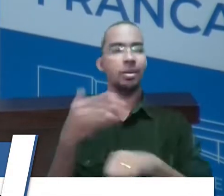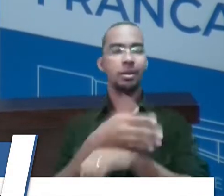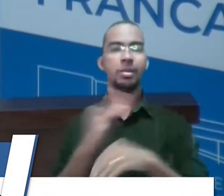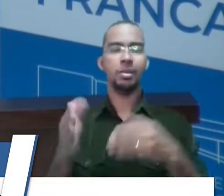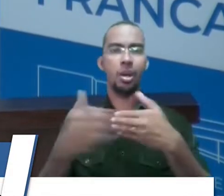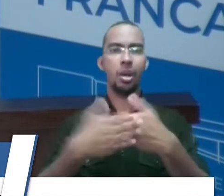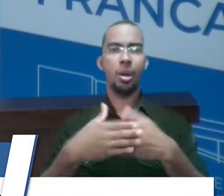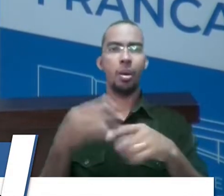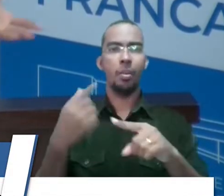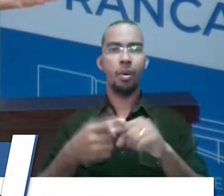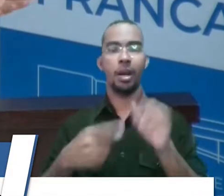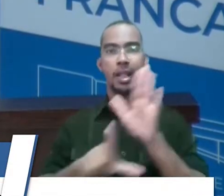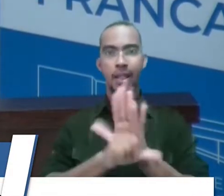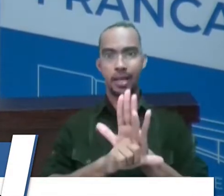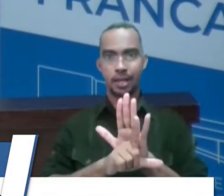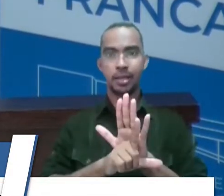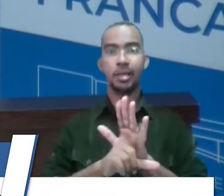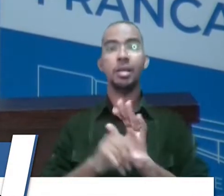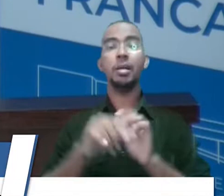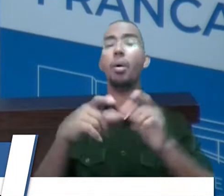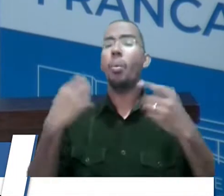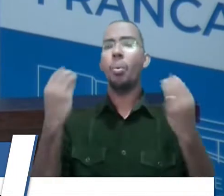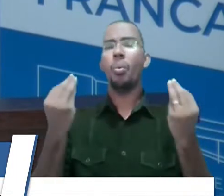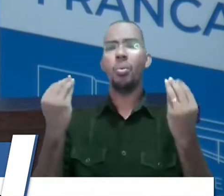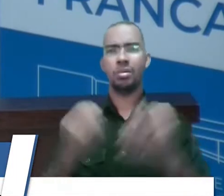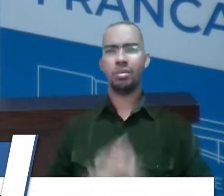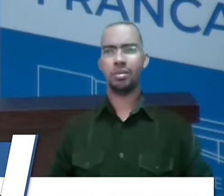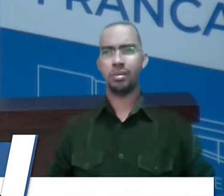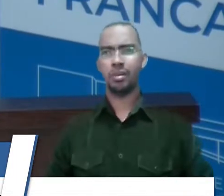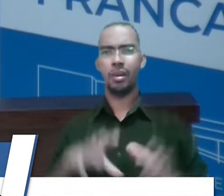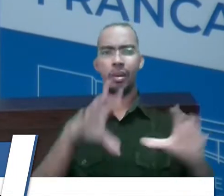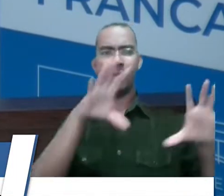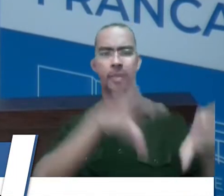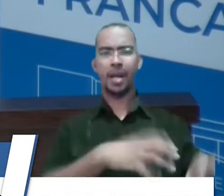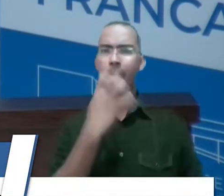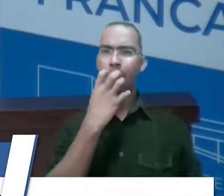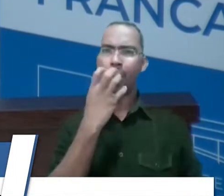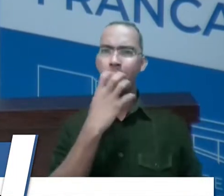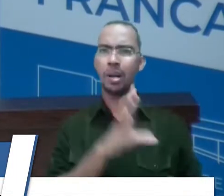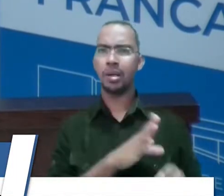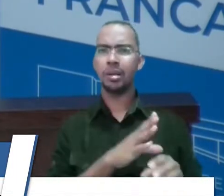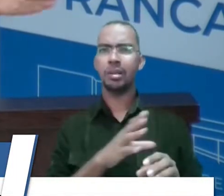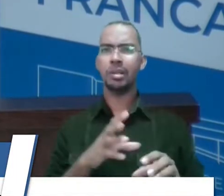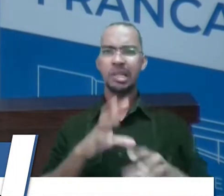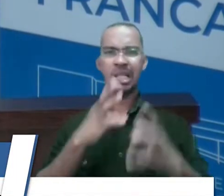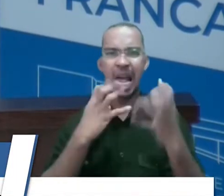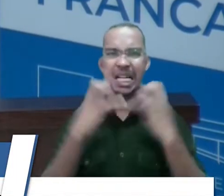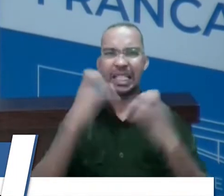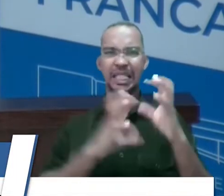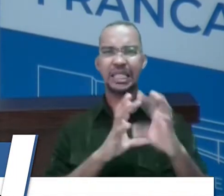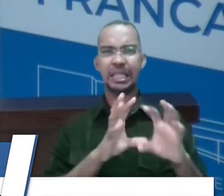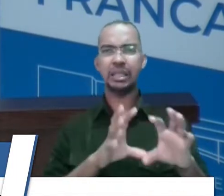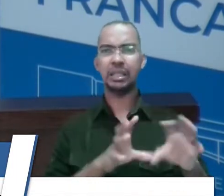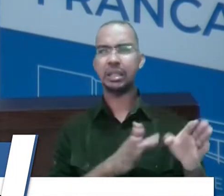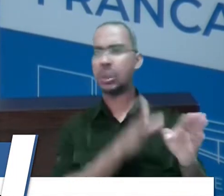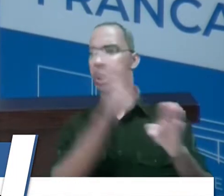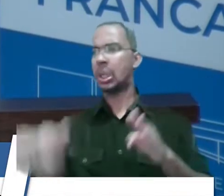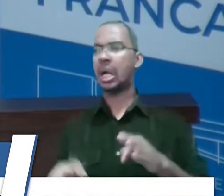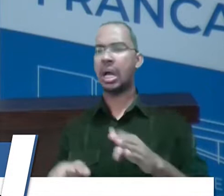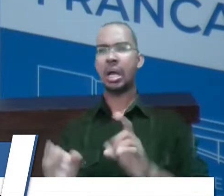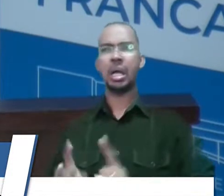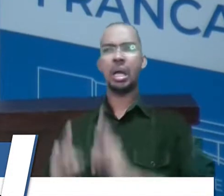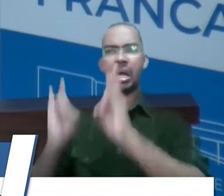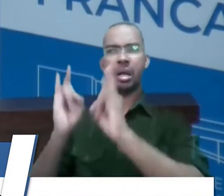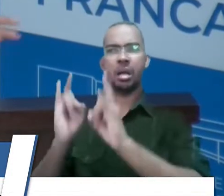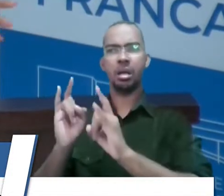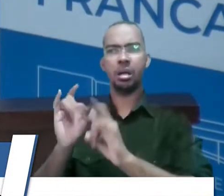lei. E que onde já se viu que ali ia pegar o cachorro, e o cachorro estava agressivo, e ali ia levar na porta do condomínio, de frente para a